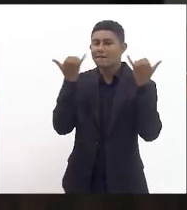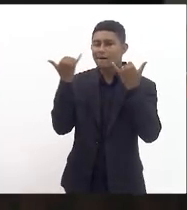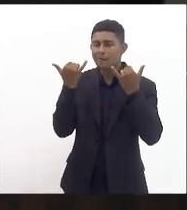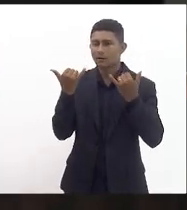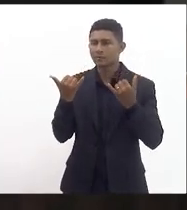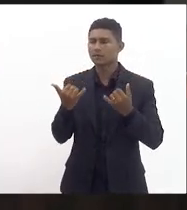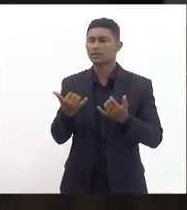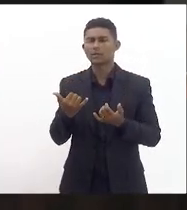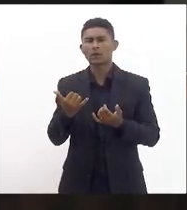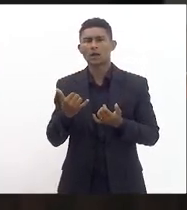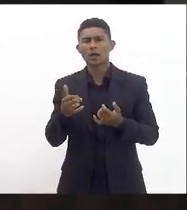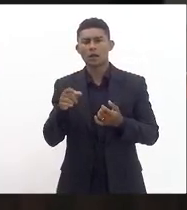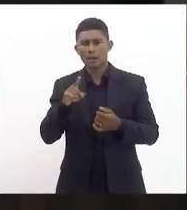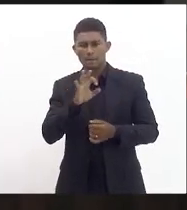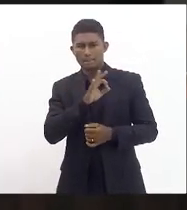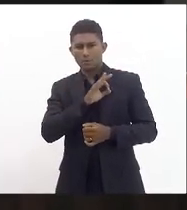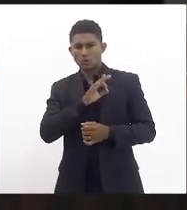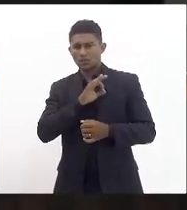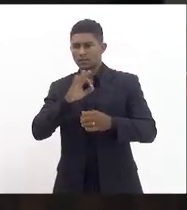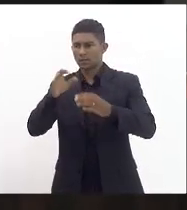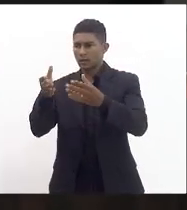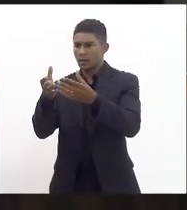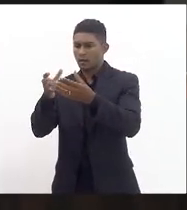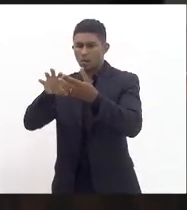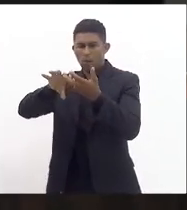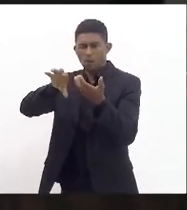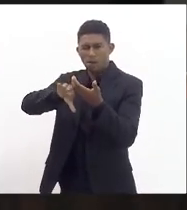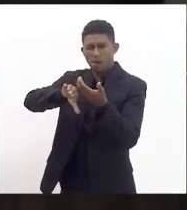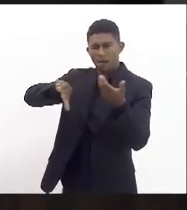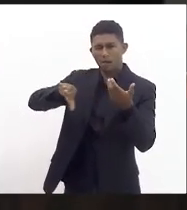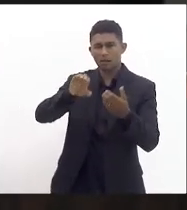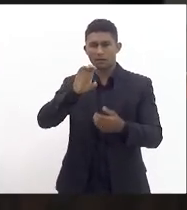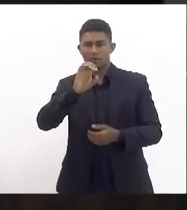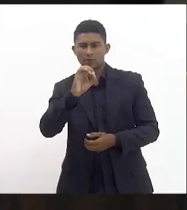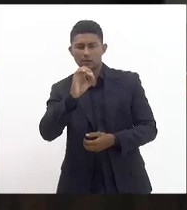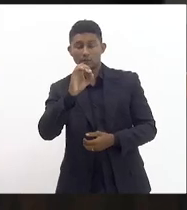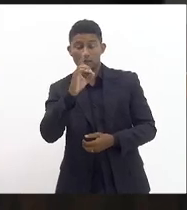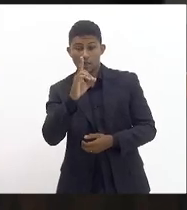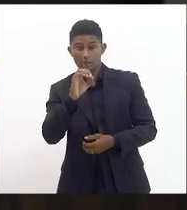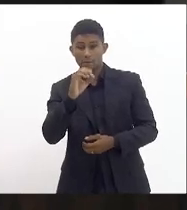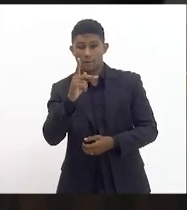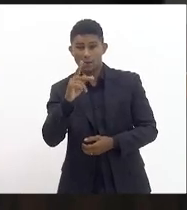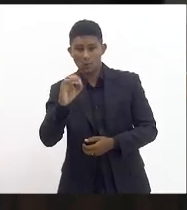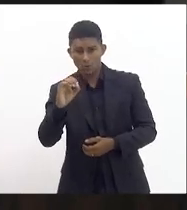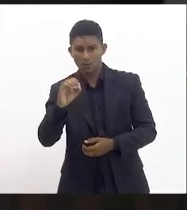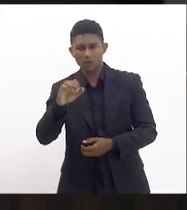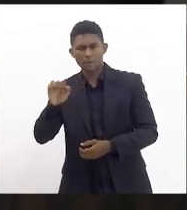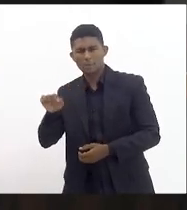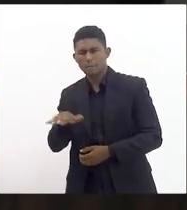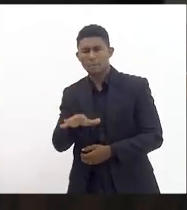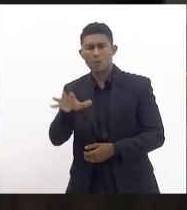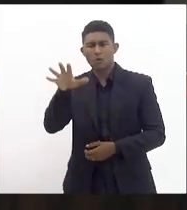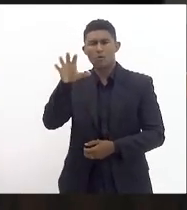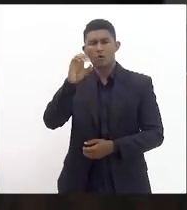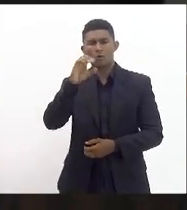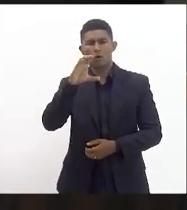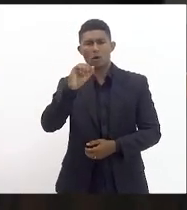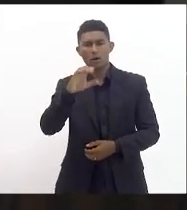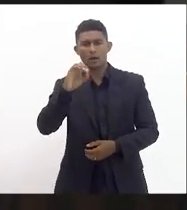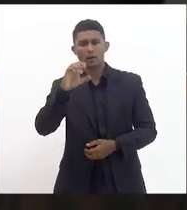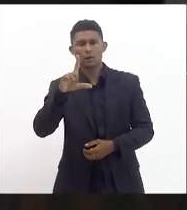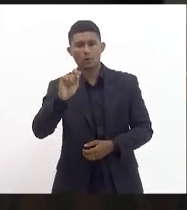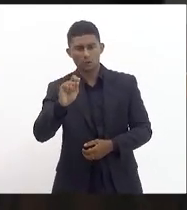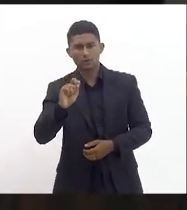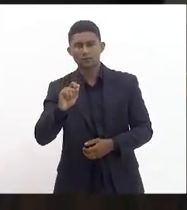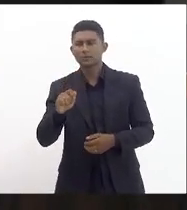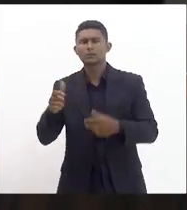um destacamento da Polícia Ostensiva, DPO, na comunidade do Morro da Coca-Cola, no município de Arraial do Cabo. Parecida à